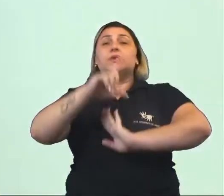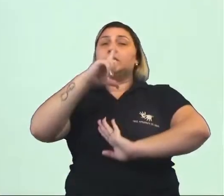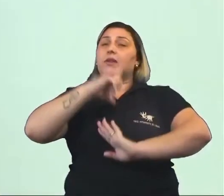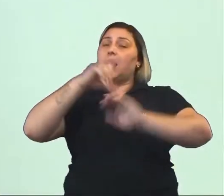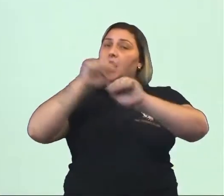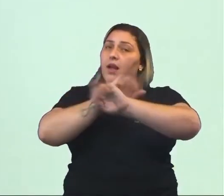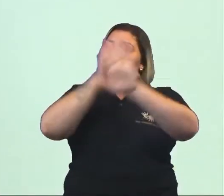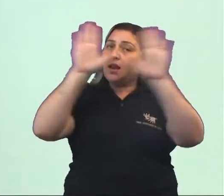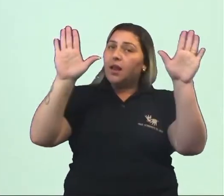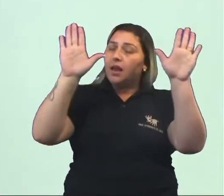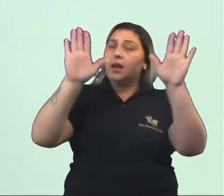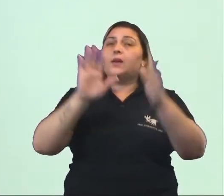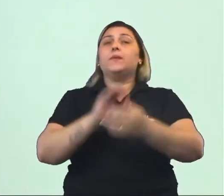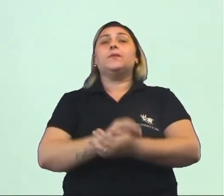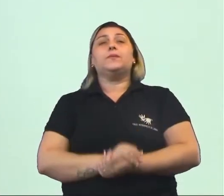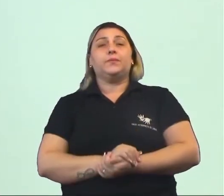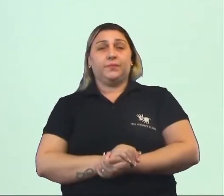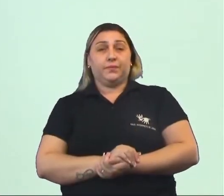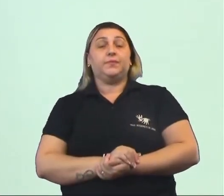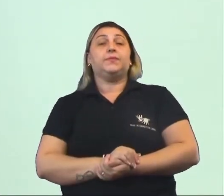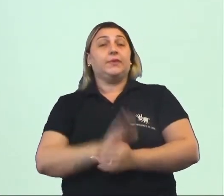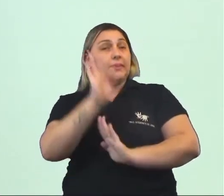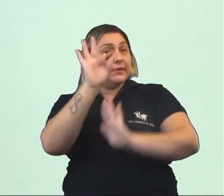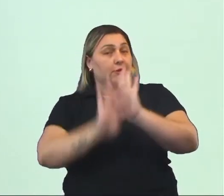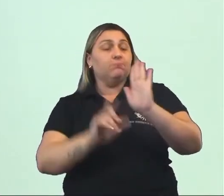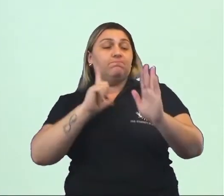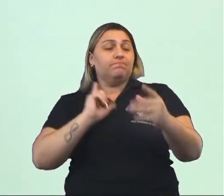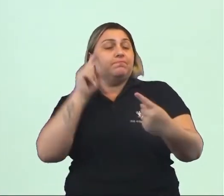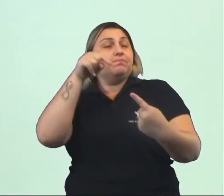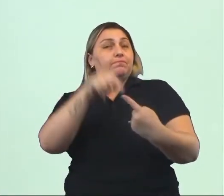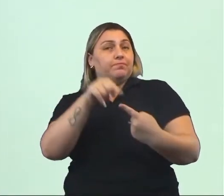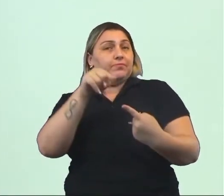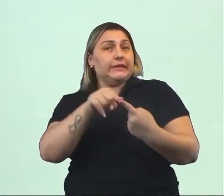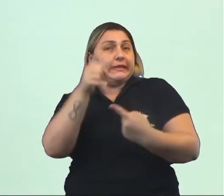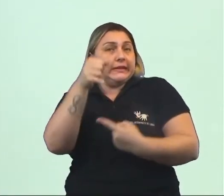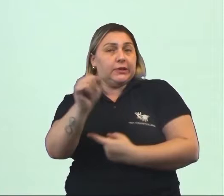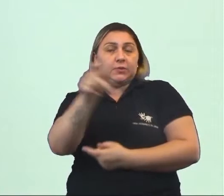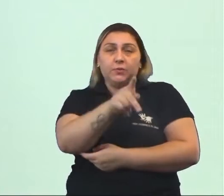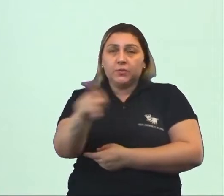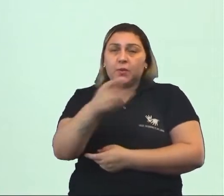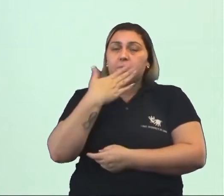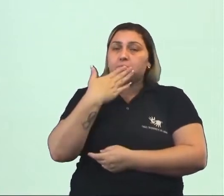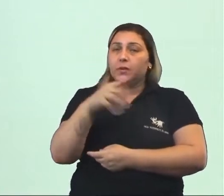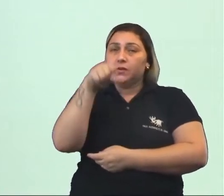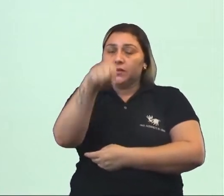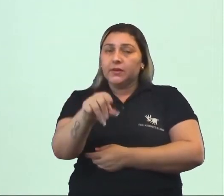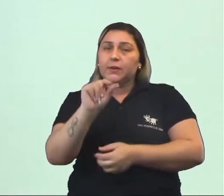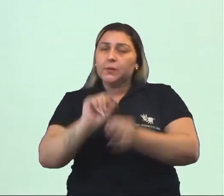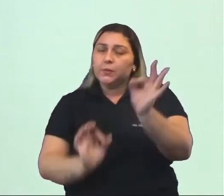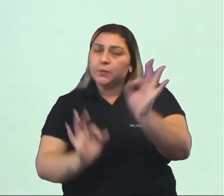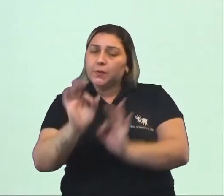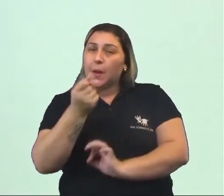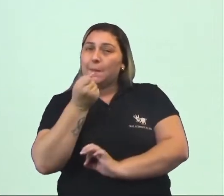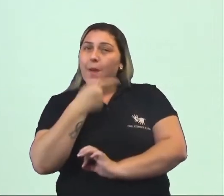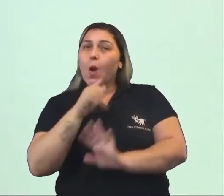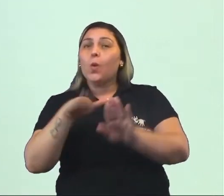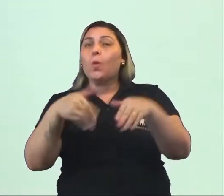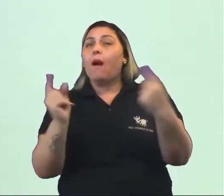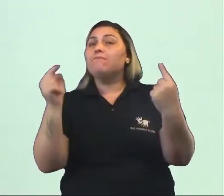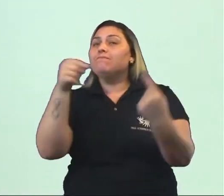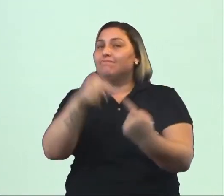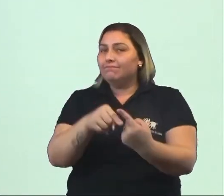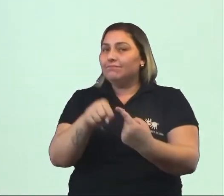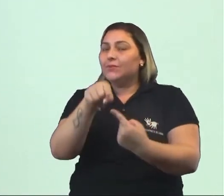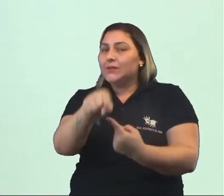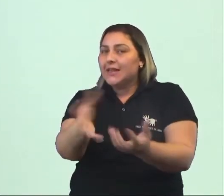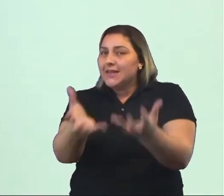bem claro. Isso mesmo, gente, todo texto tem um objetivo. Se o professor pede que você produza uma piada, qual vai ser o objetivo?